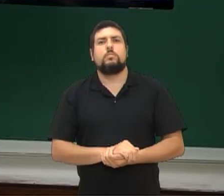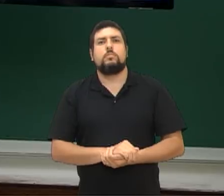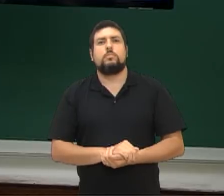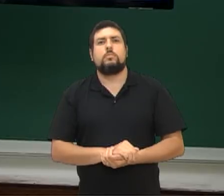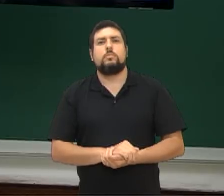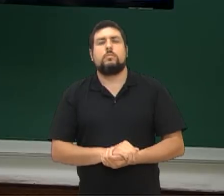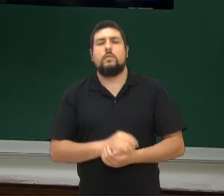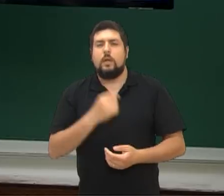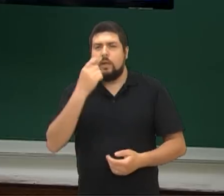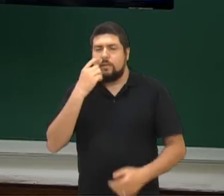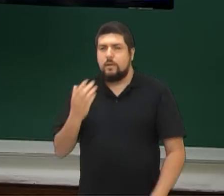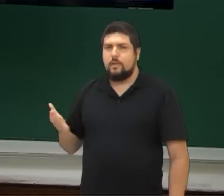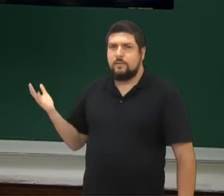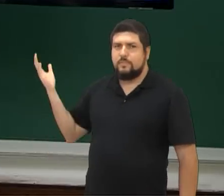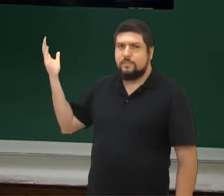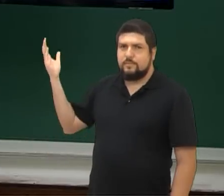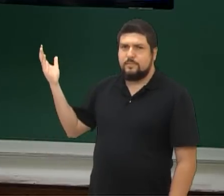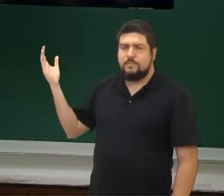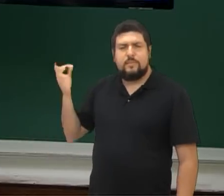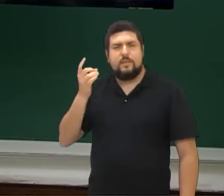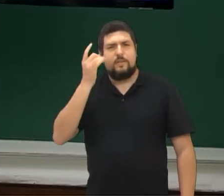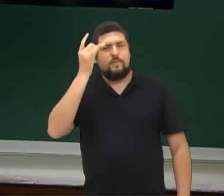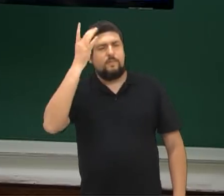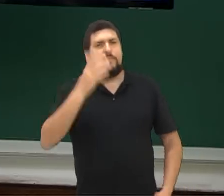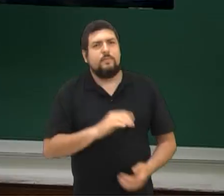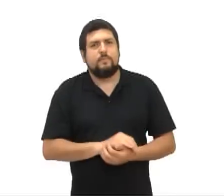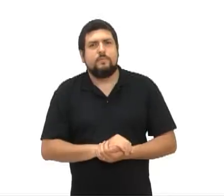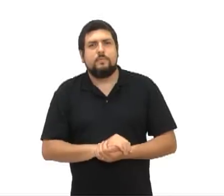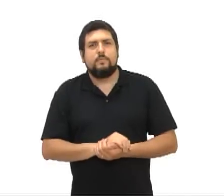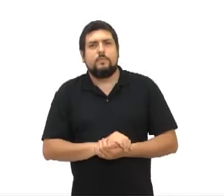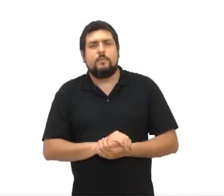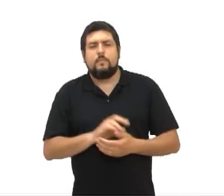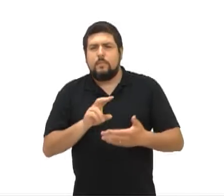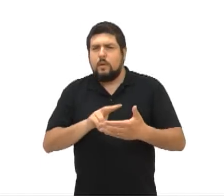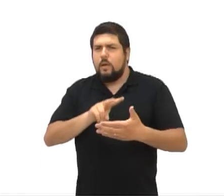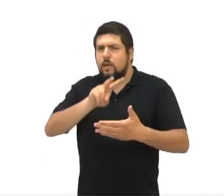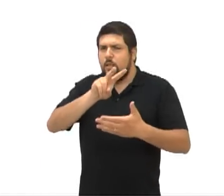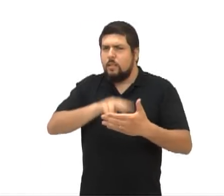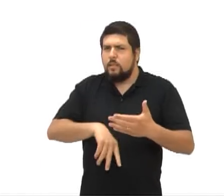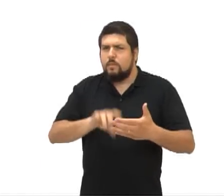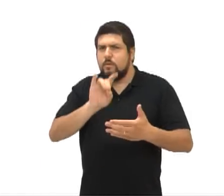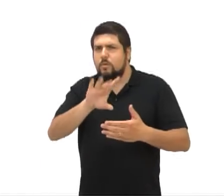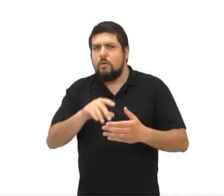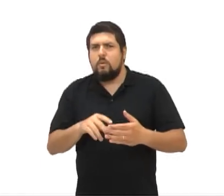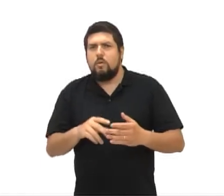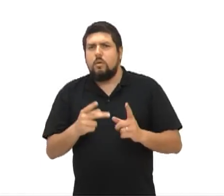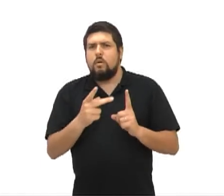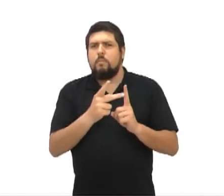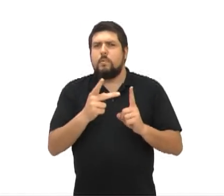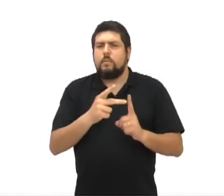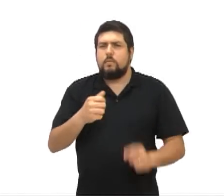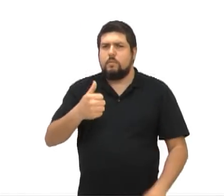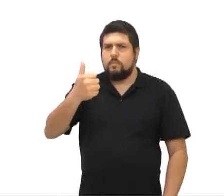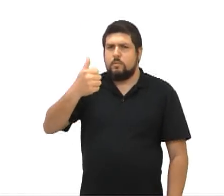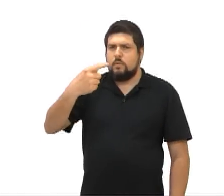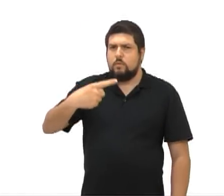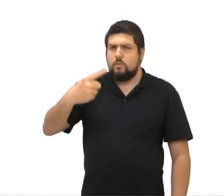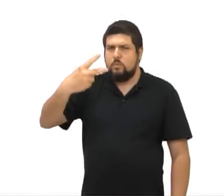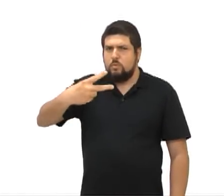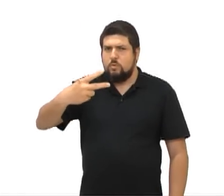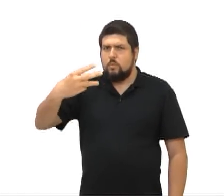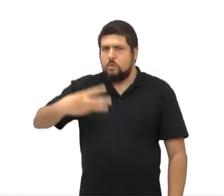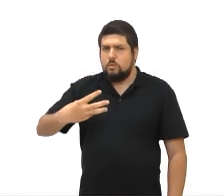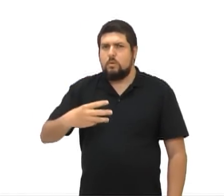bem tranquilinho, bem facinho. Apesar de termos lido somente os 3 primeiros parágrafos do texto, qual